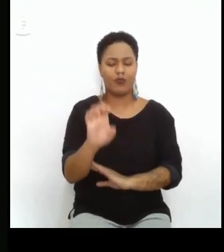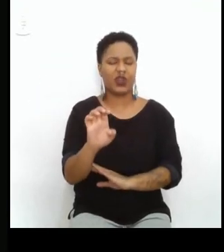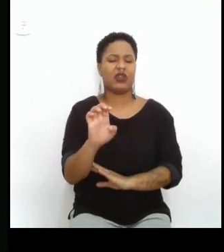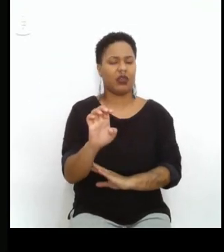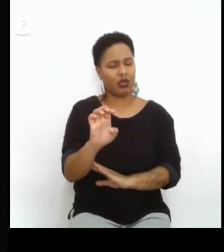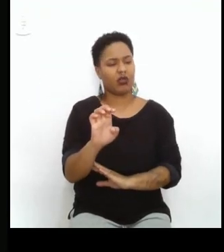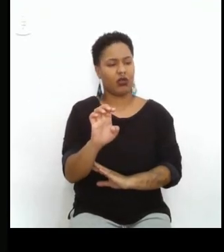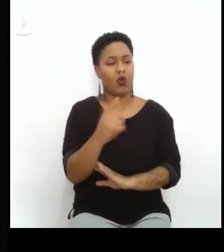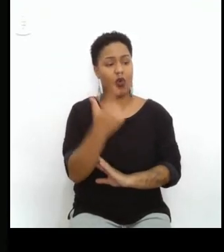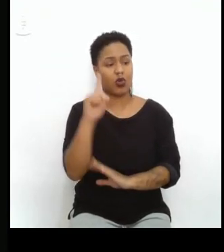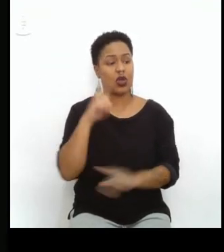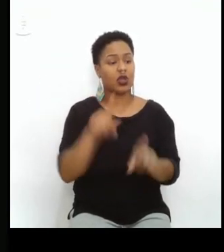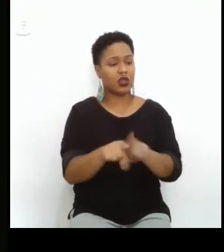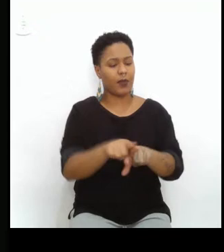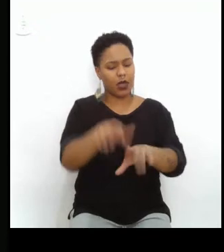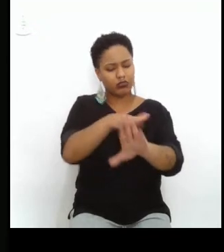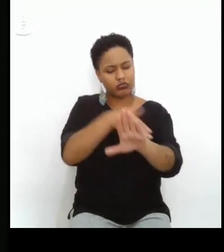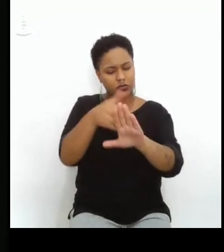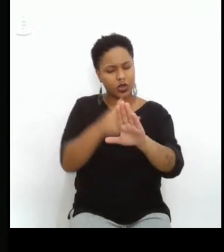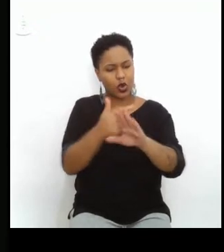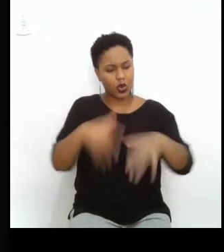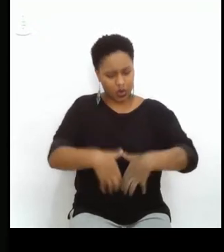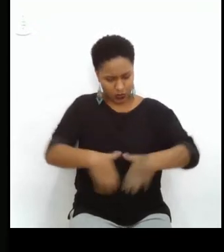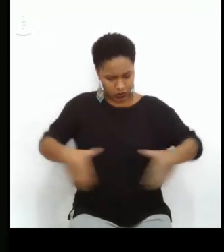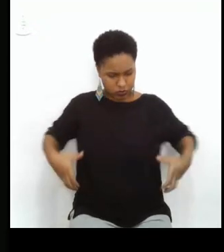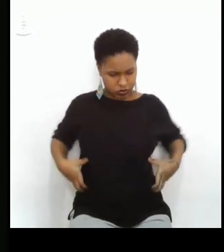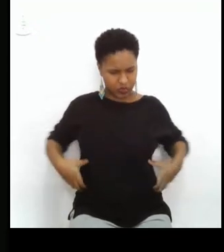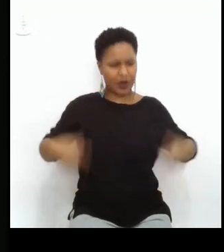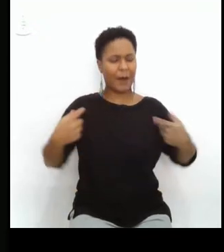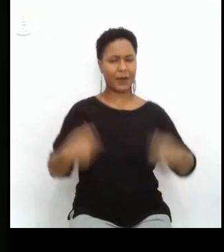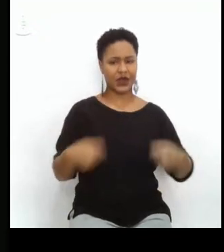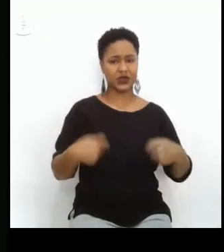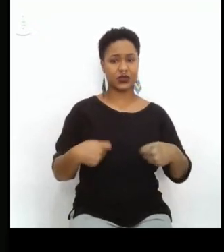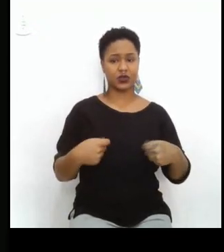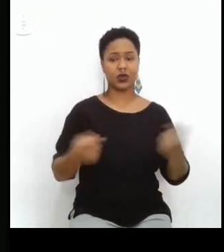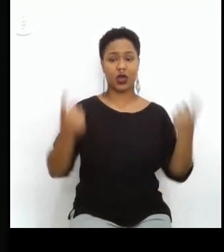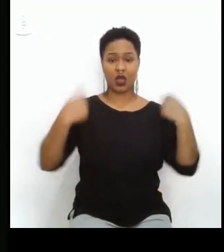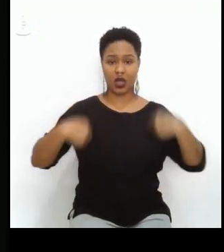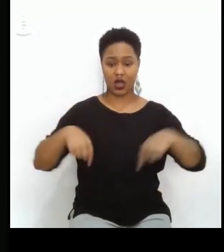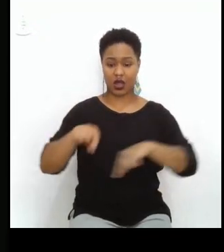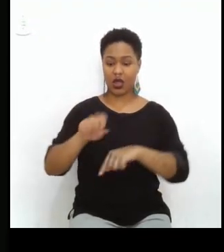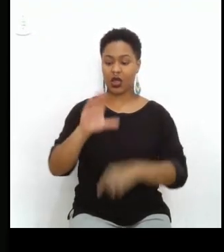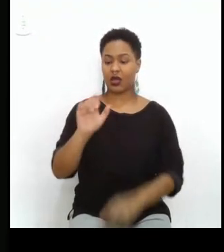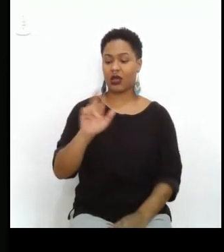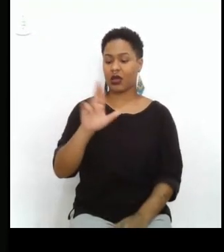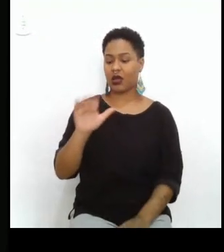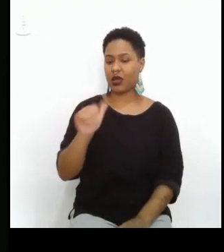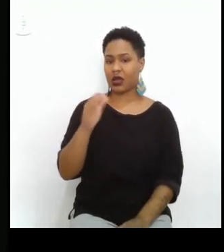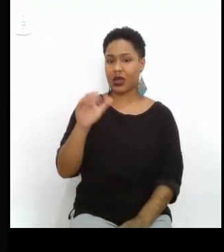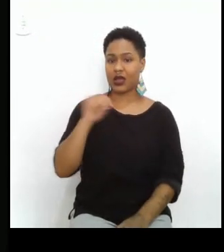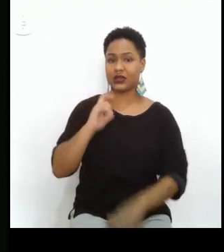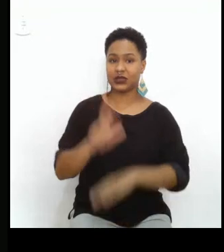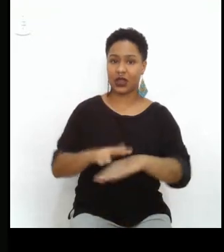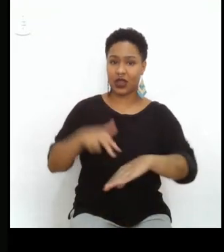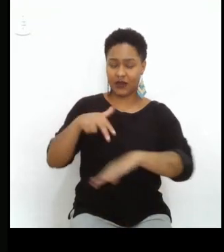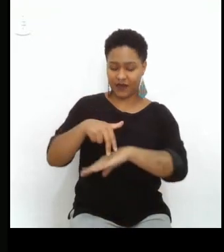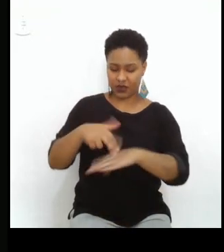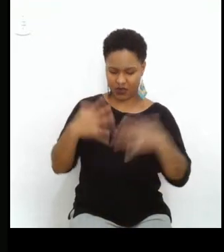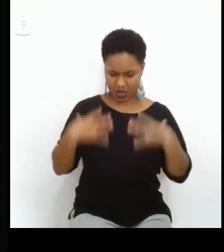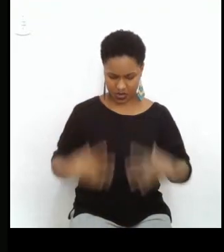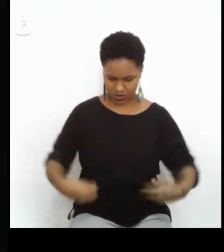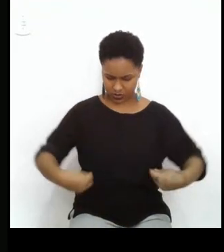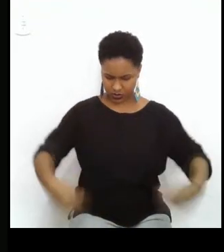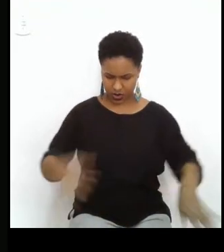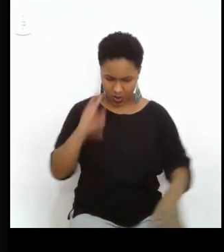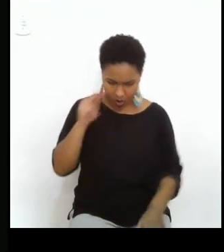camada de dermatite na sintética no seu abdômen em casa então levanta da cama e lençol o pai Ela olha para